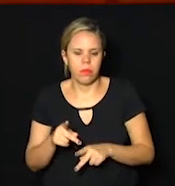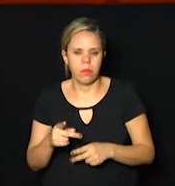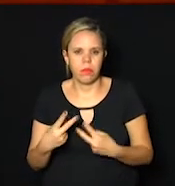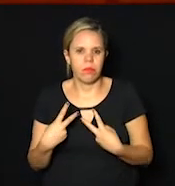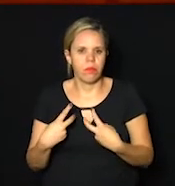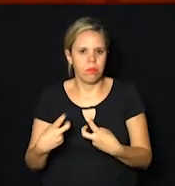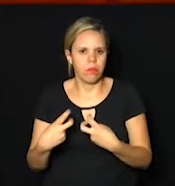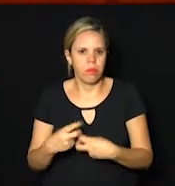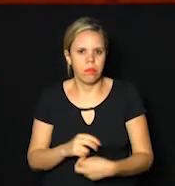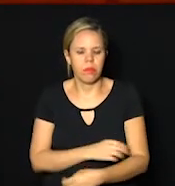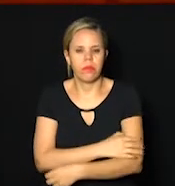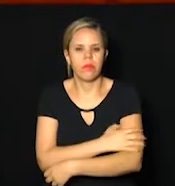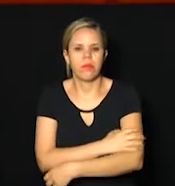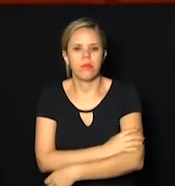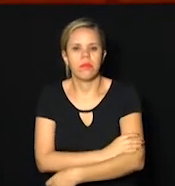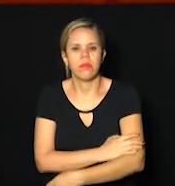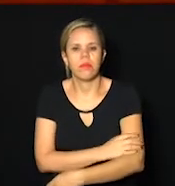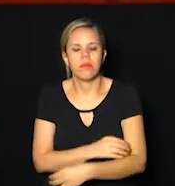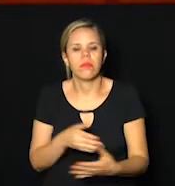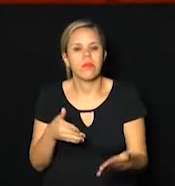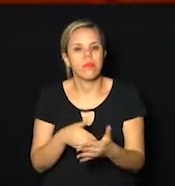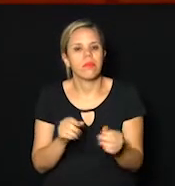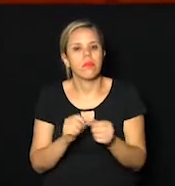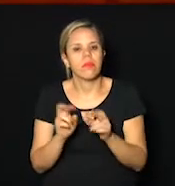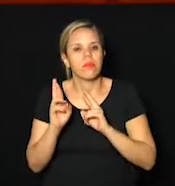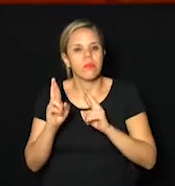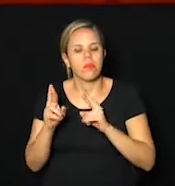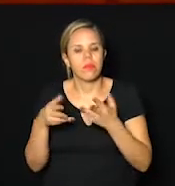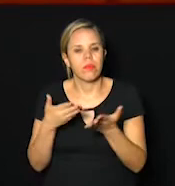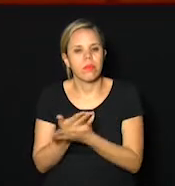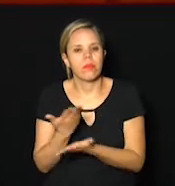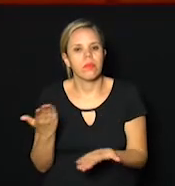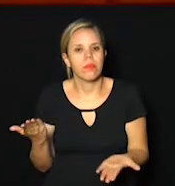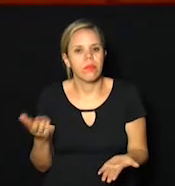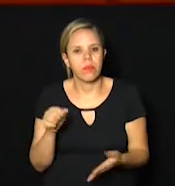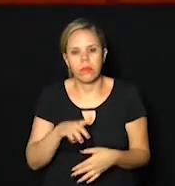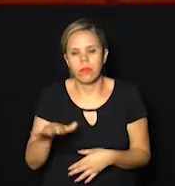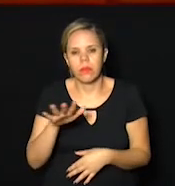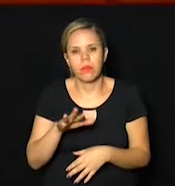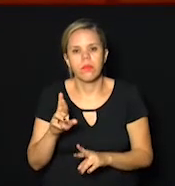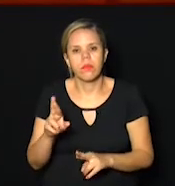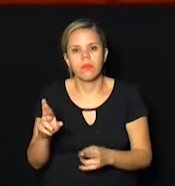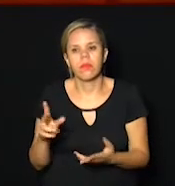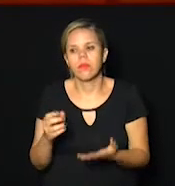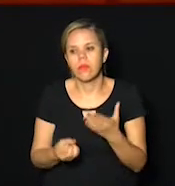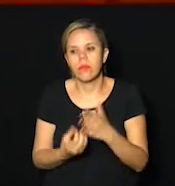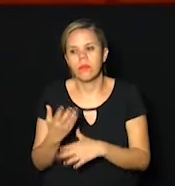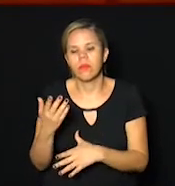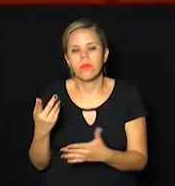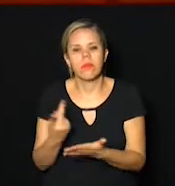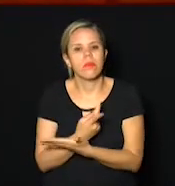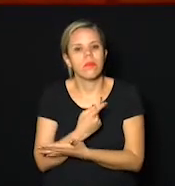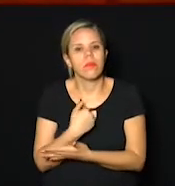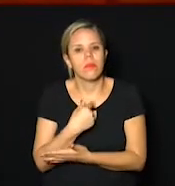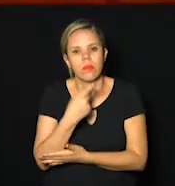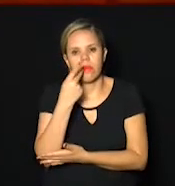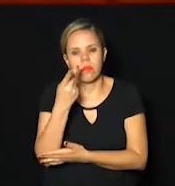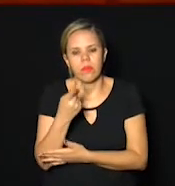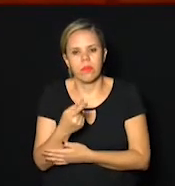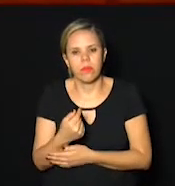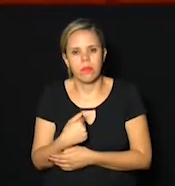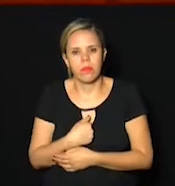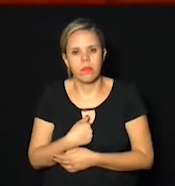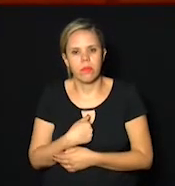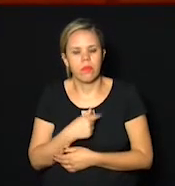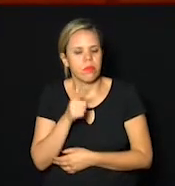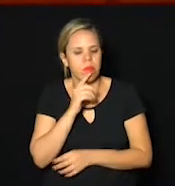assistindo. O máximo que elas fazem é torcer para dar certo, mas em geral elas vão torcer para dar errado, justamente para dizer assim, tá vendo, esse cara não